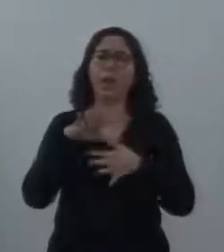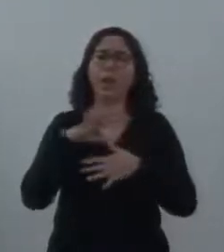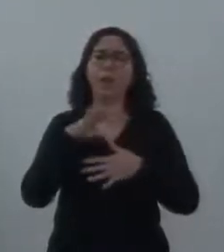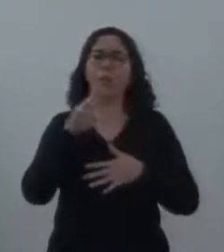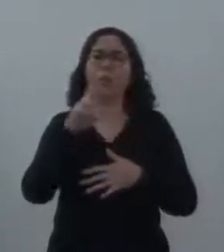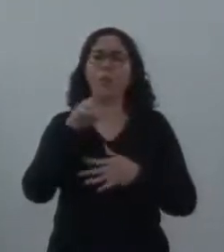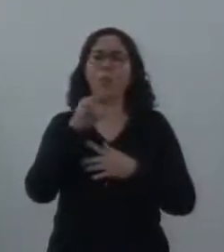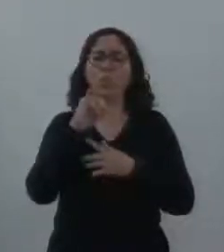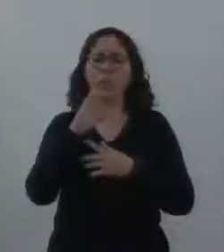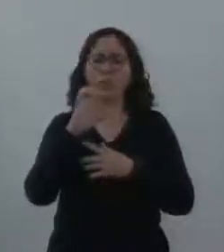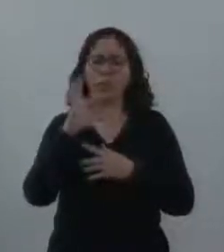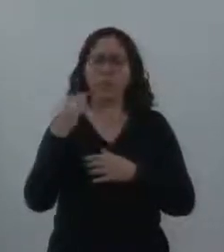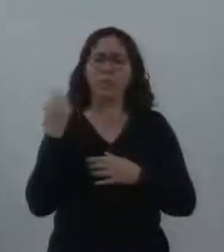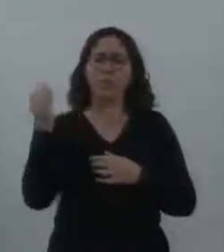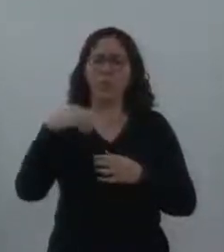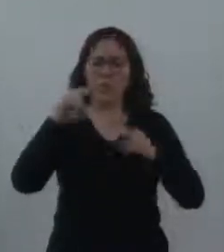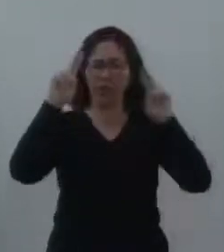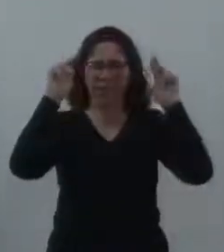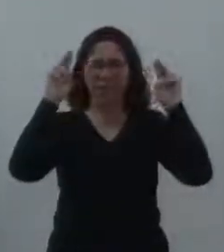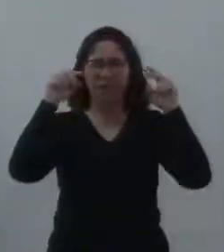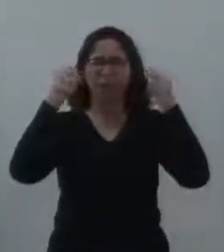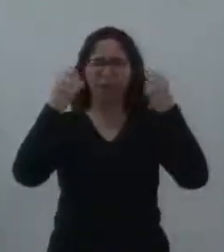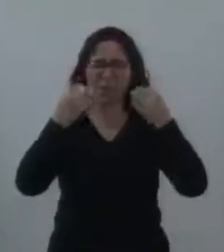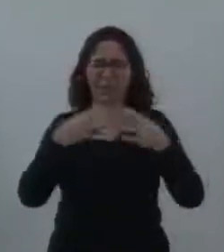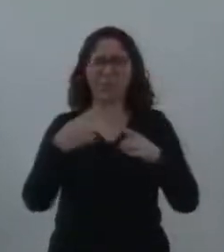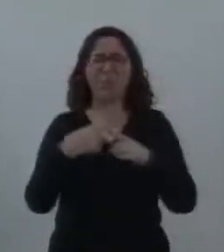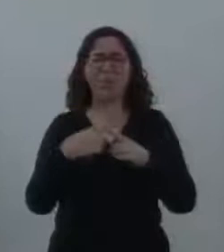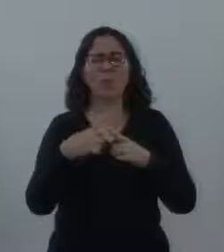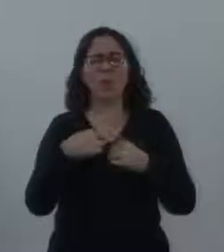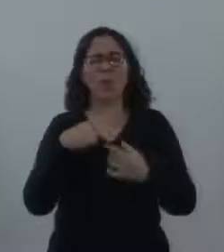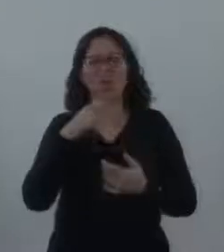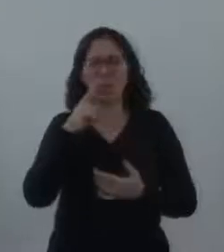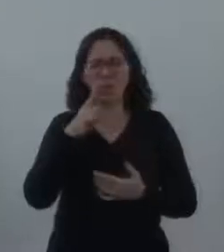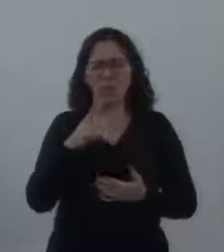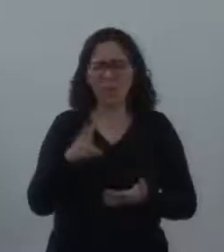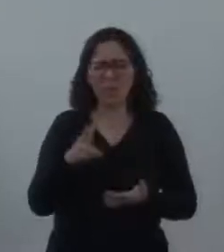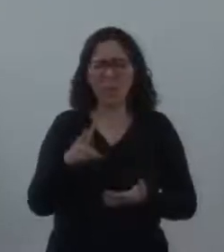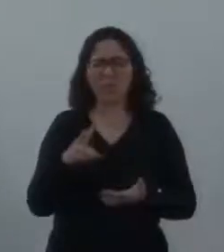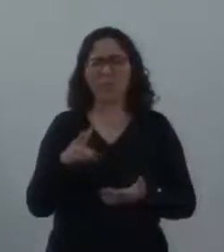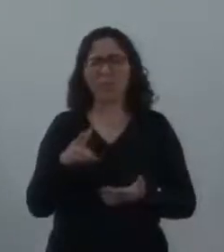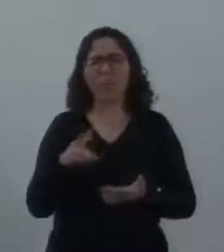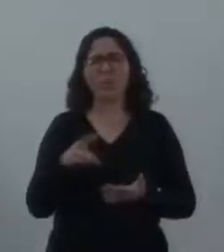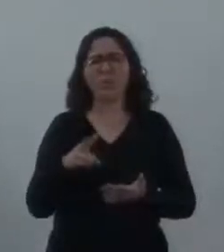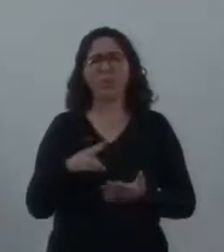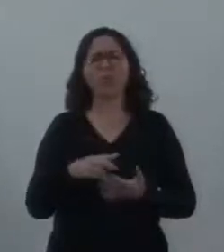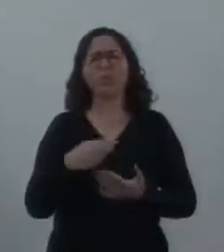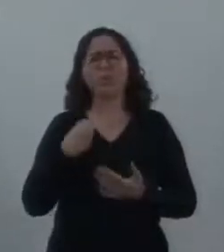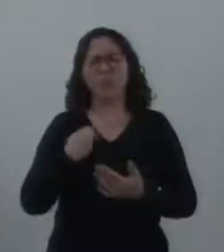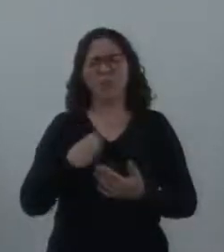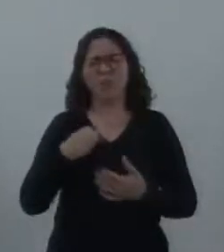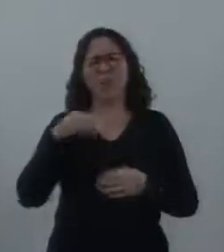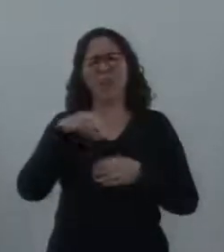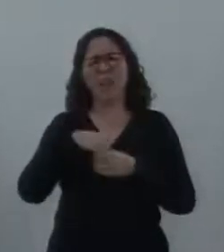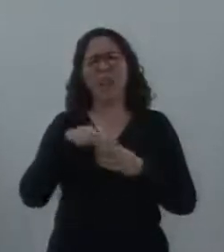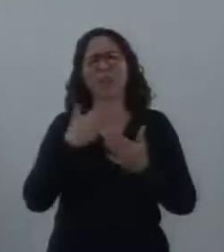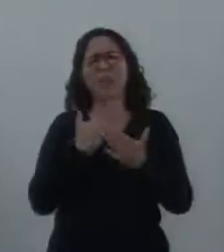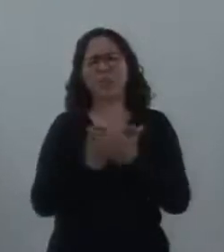fiz questão de trazer esse tema porque eu enxergo e eu vejo, vivencio ali na